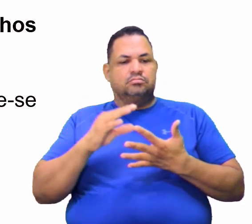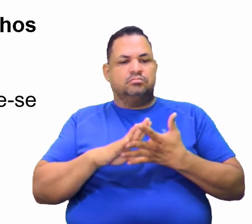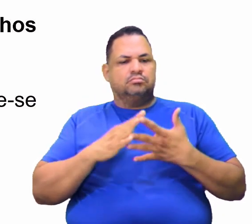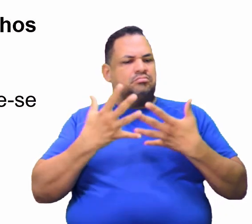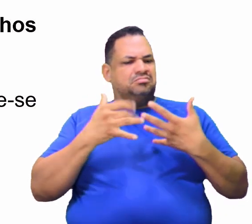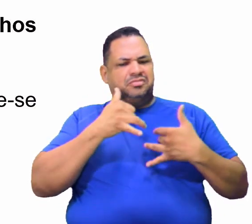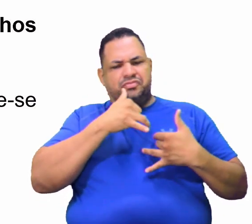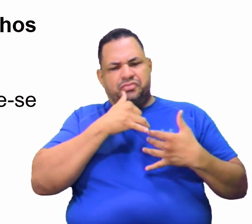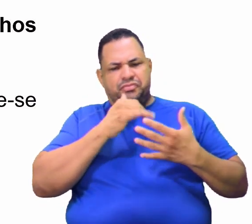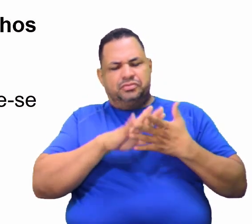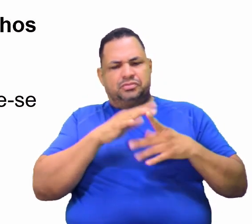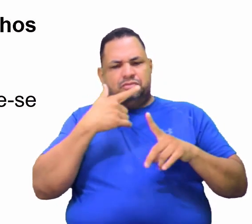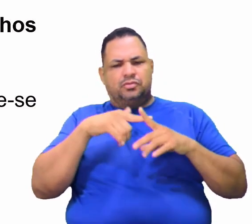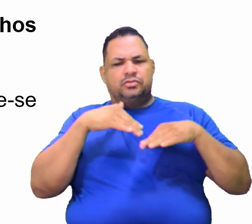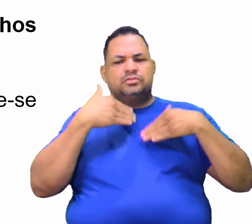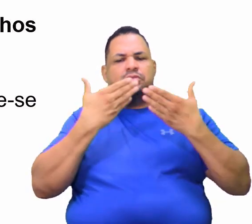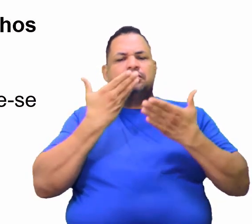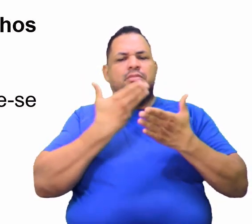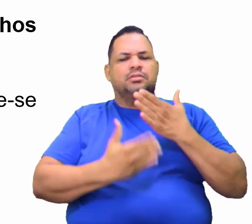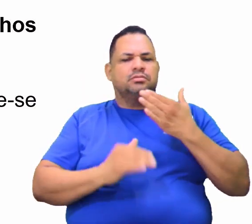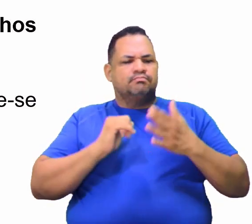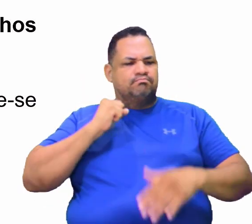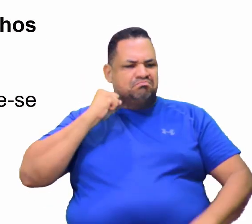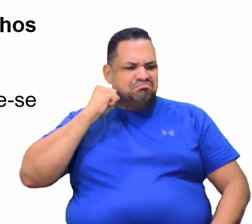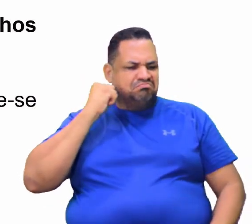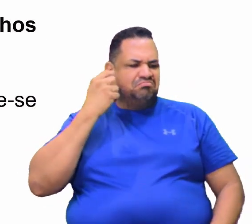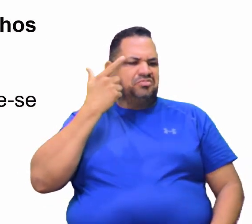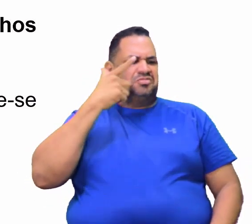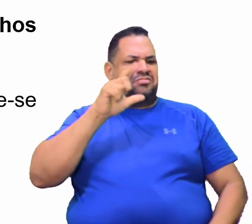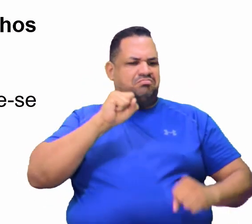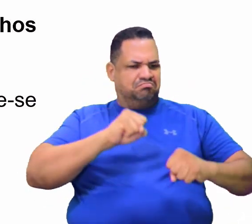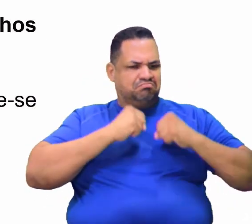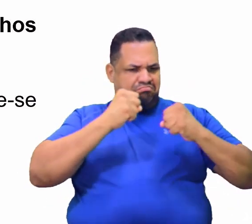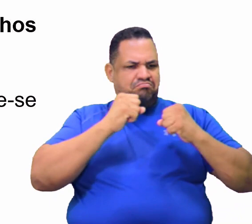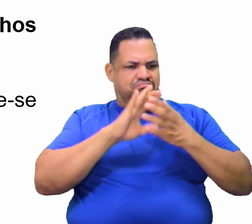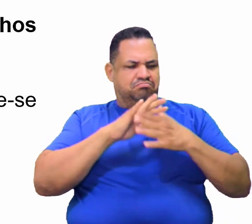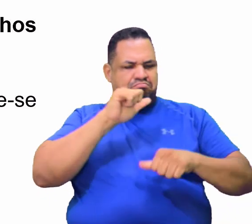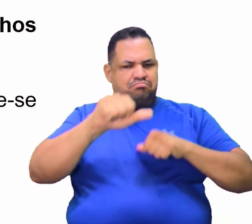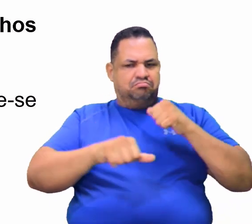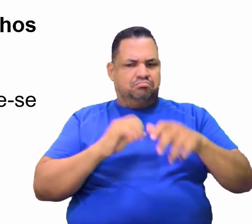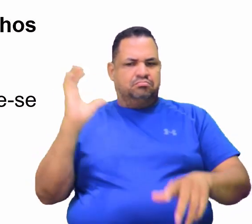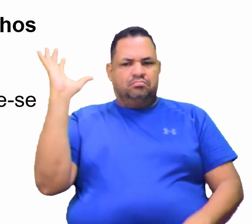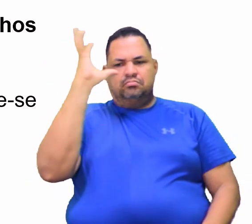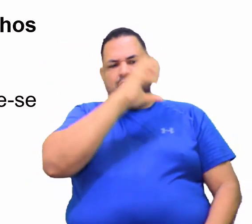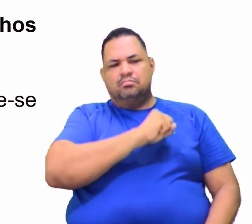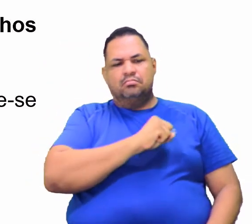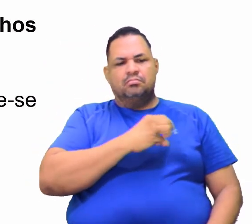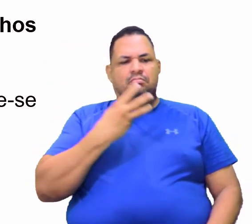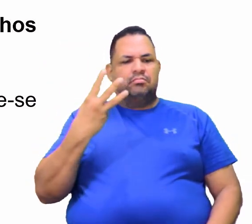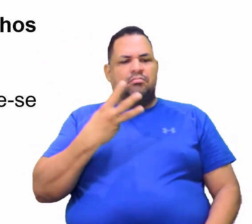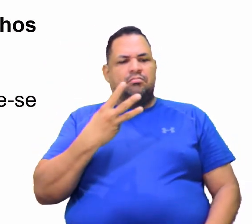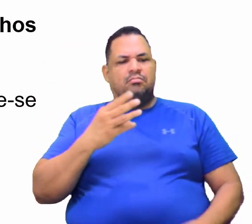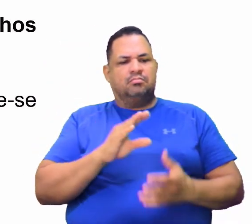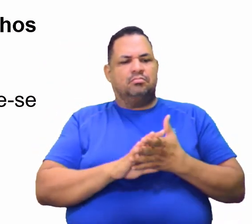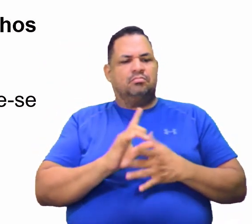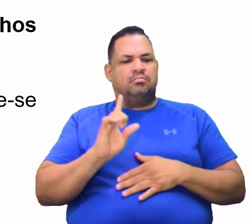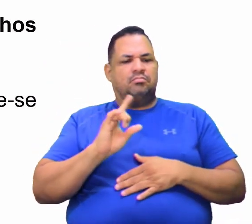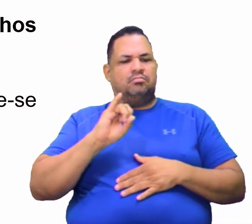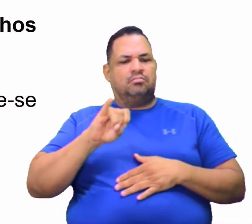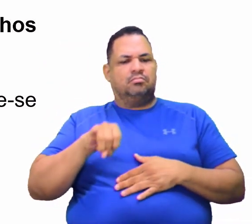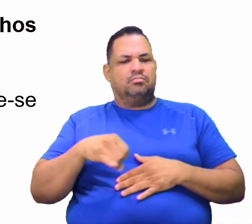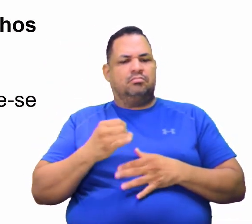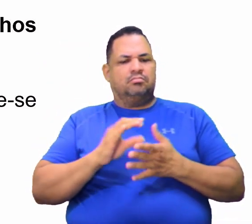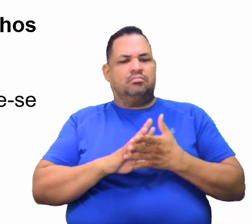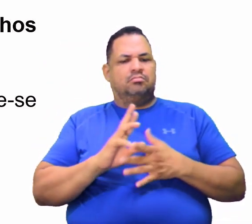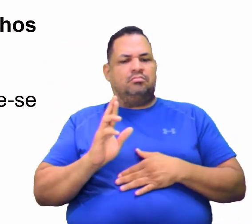não desanime perante o fracasso, supere-se transformando-o em aprendizado. Terceiro, não se